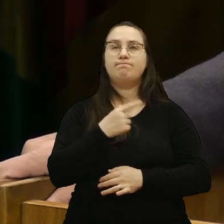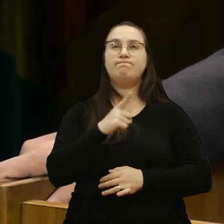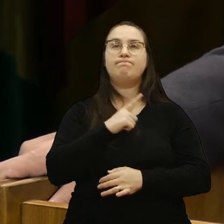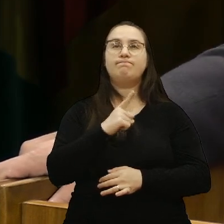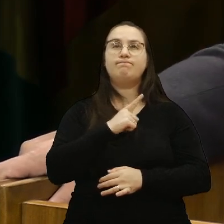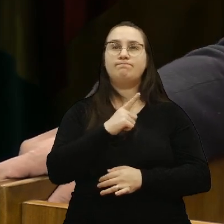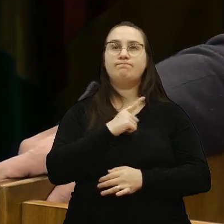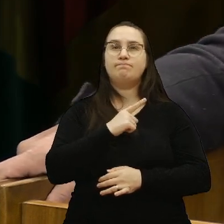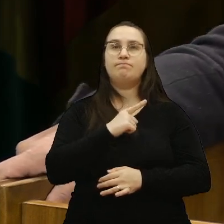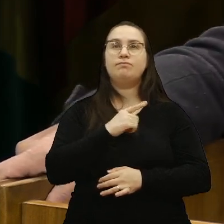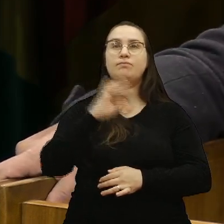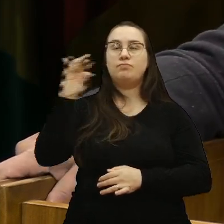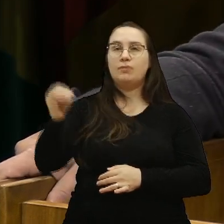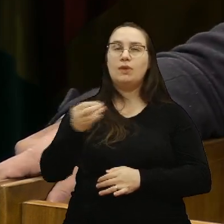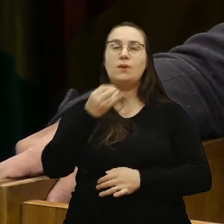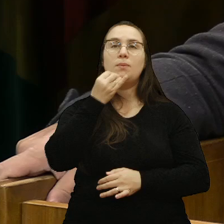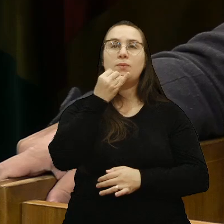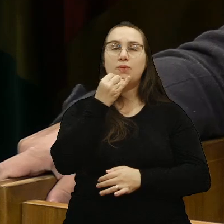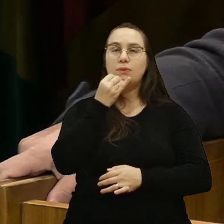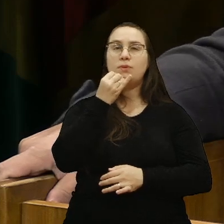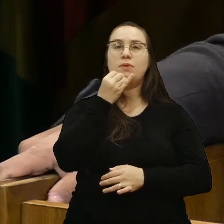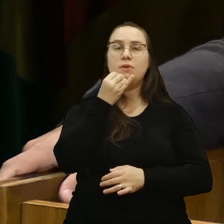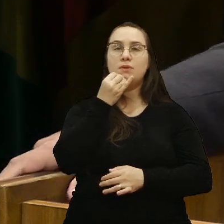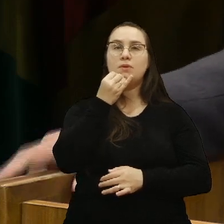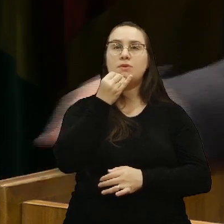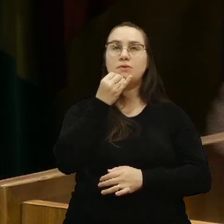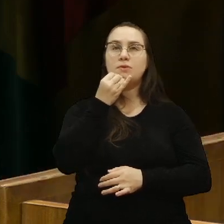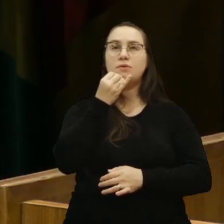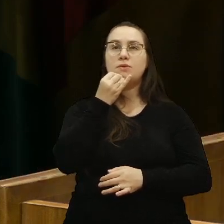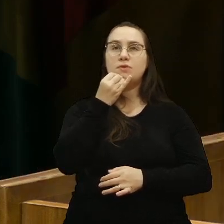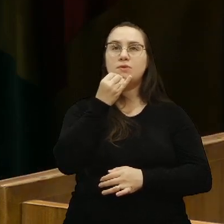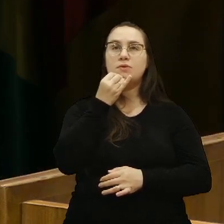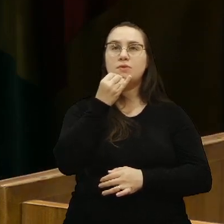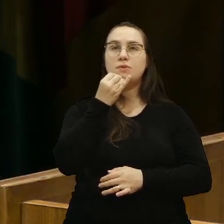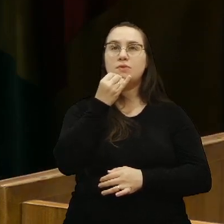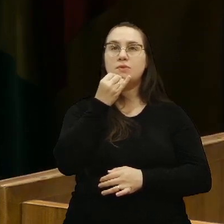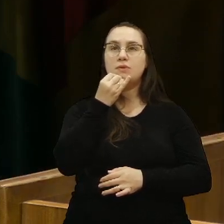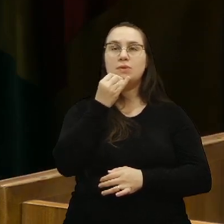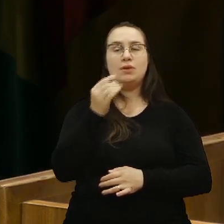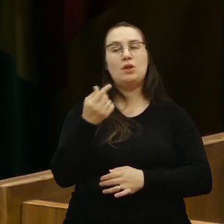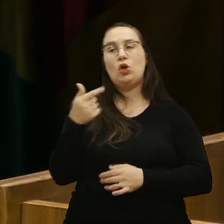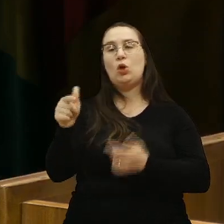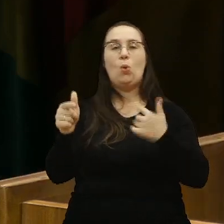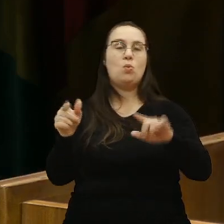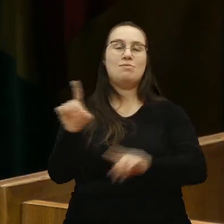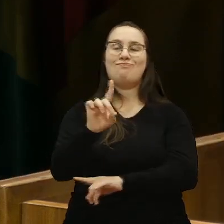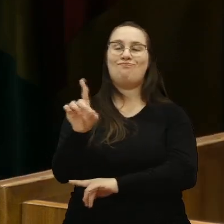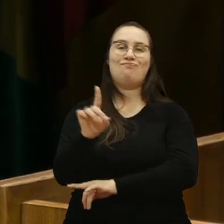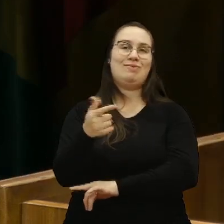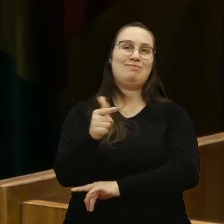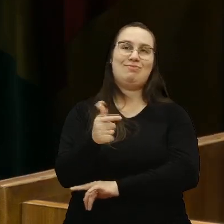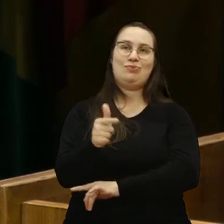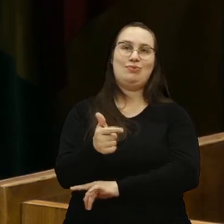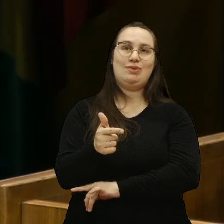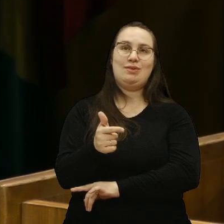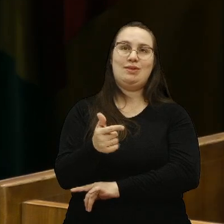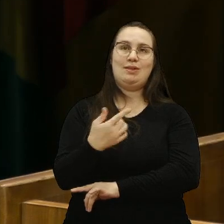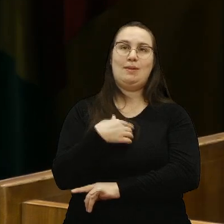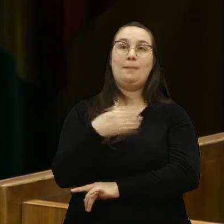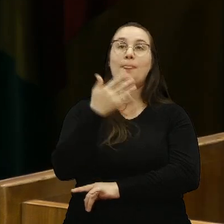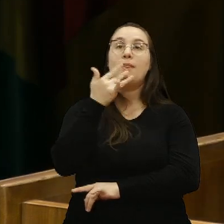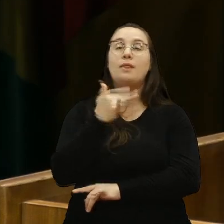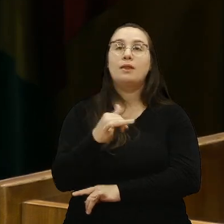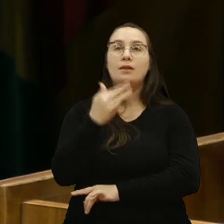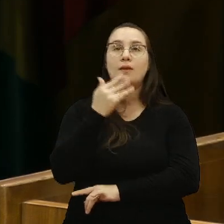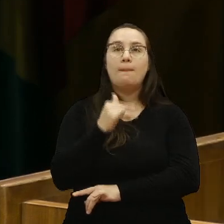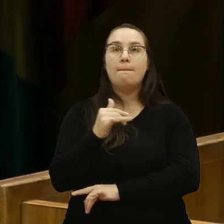tive, né, de oportunidades e tantos não tiveram. Enquanto criança, enquanto